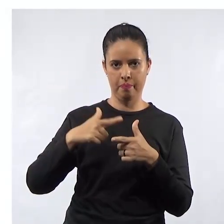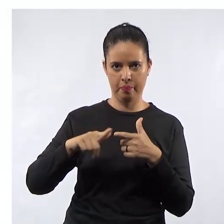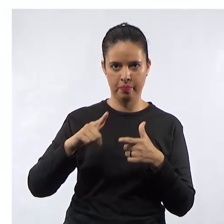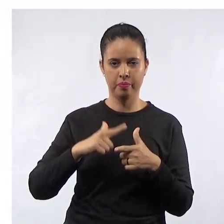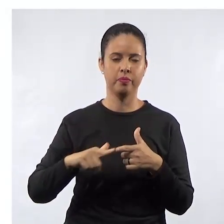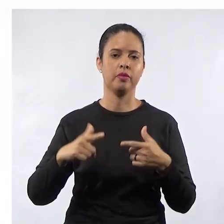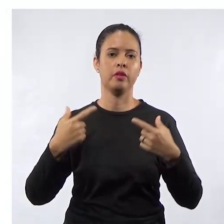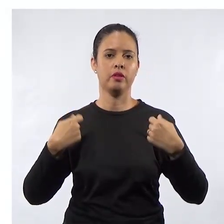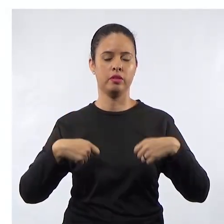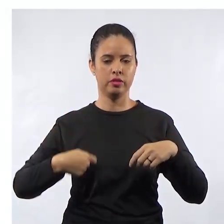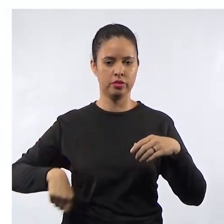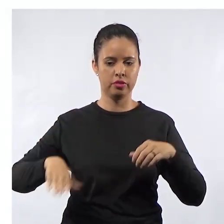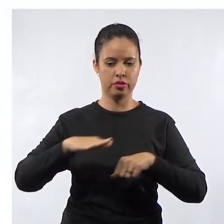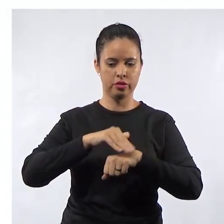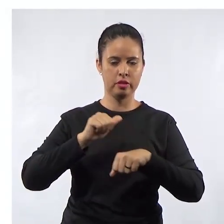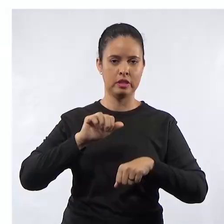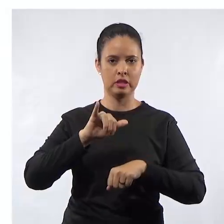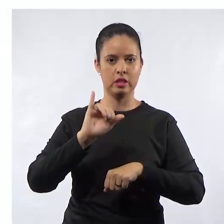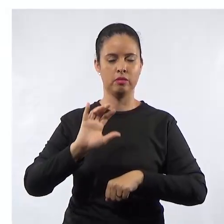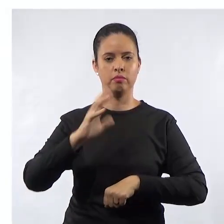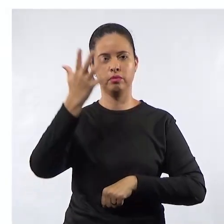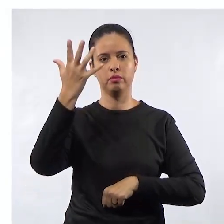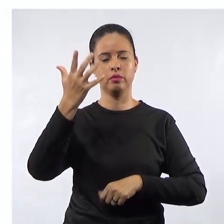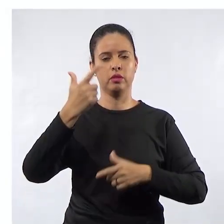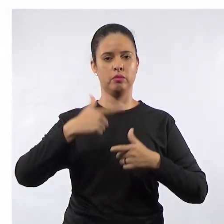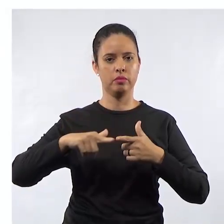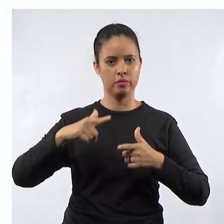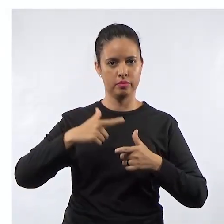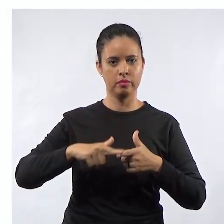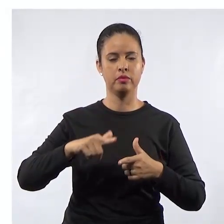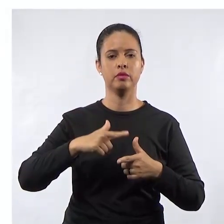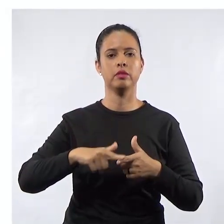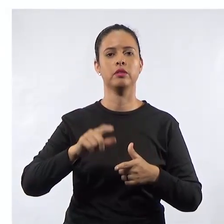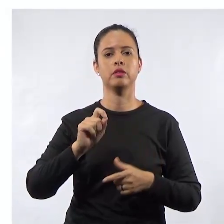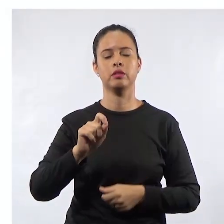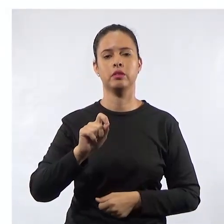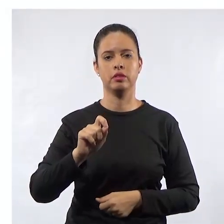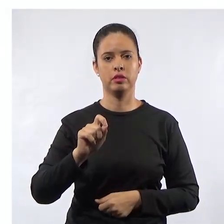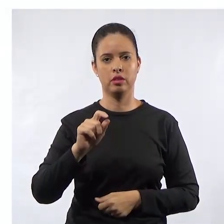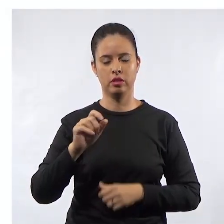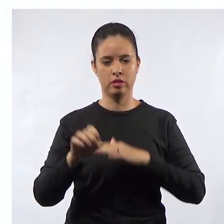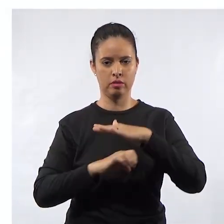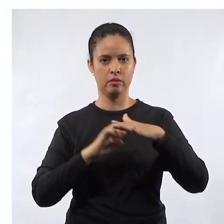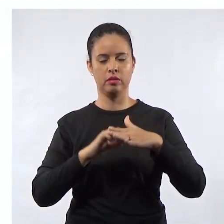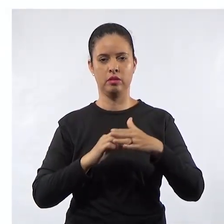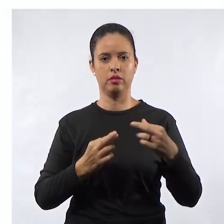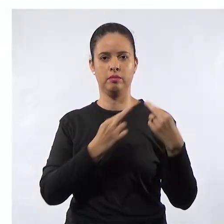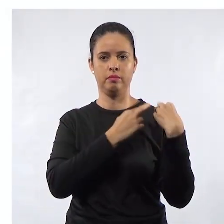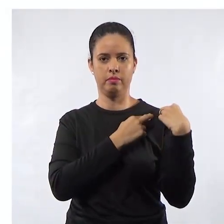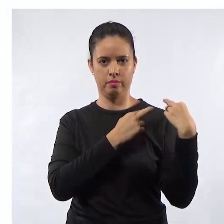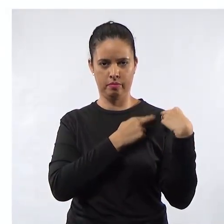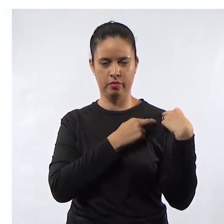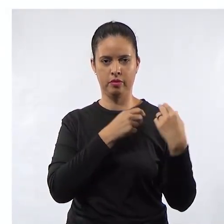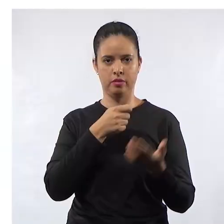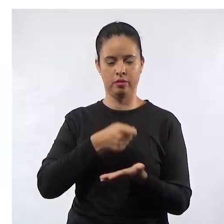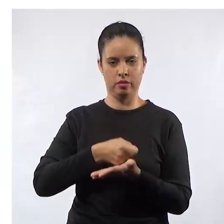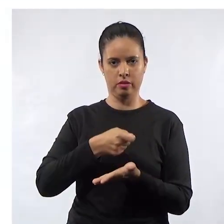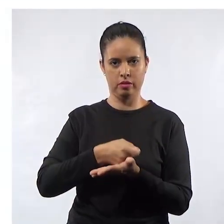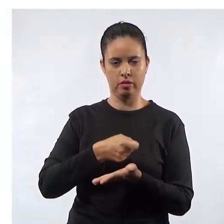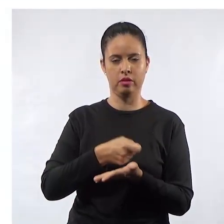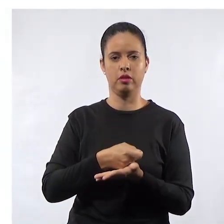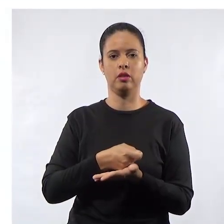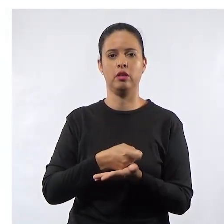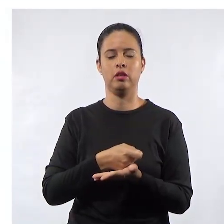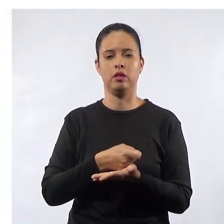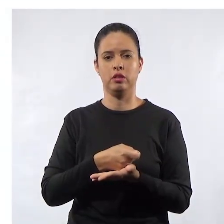que foi identificada ali com problema. Então, eles já chamam aí, porque se acontecer alguma coisa, aí essas empresas